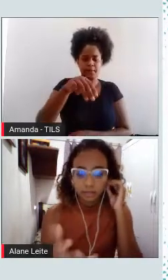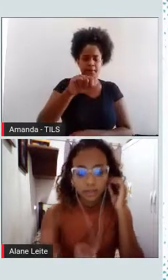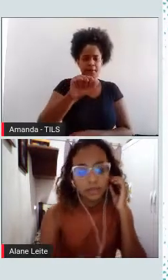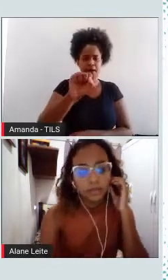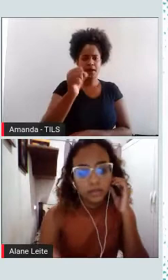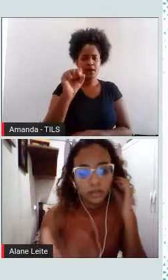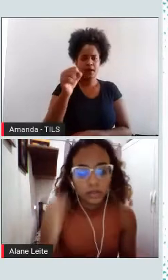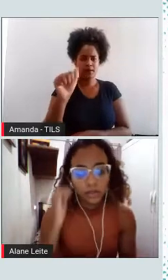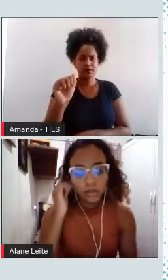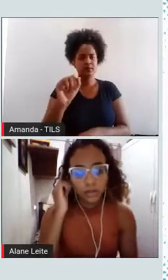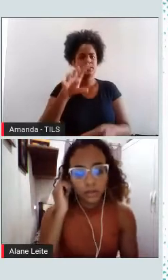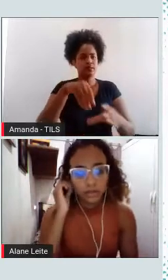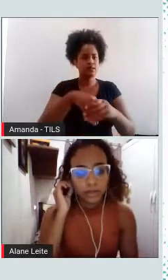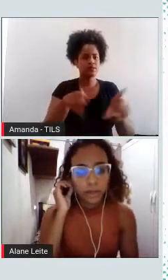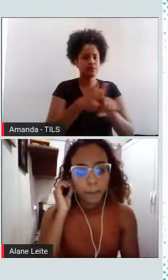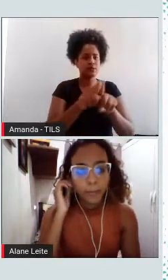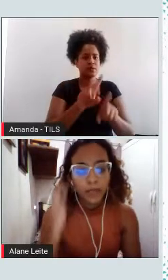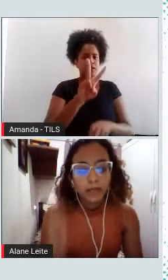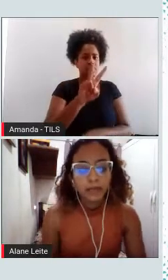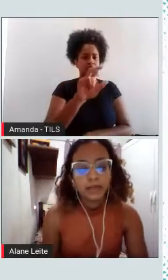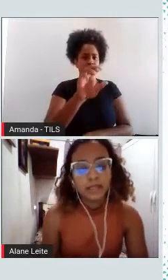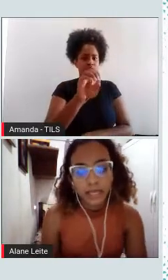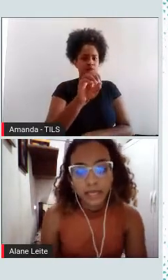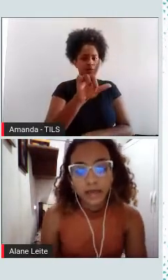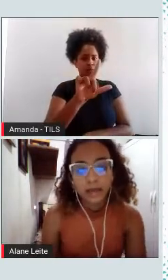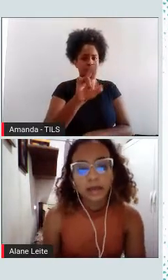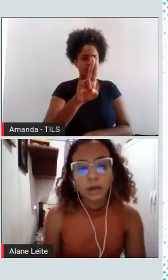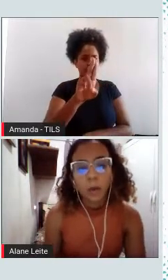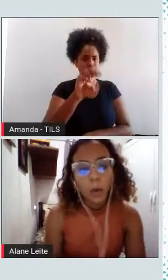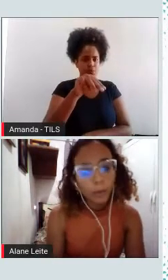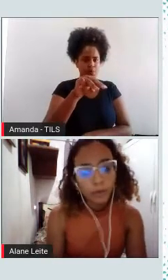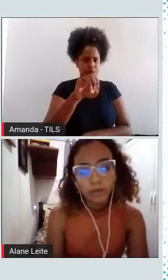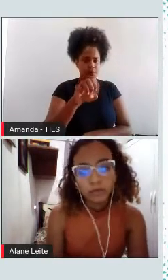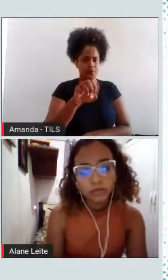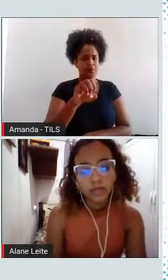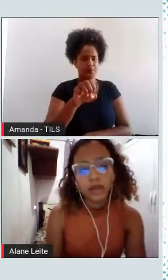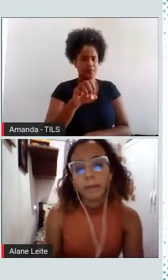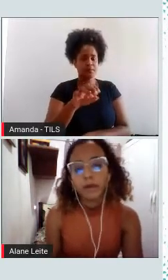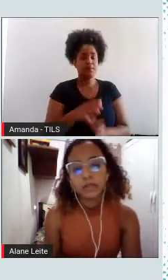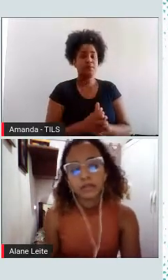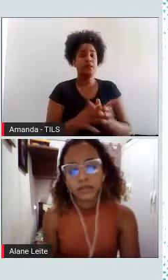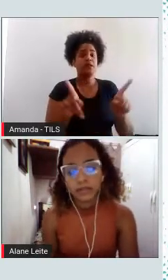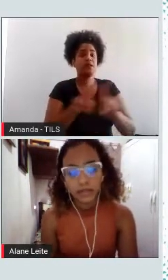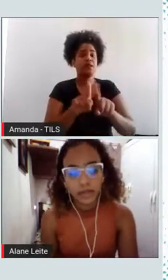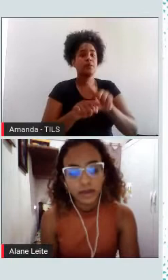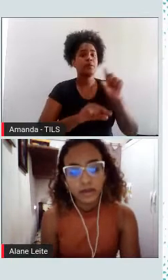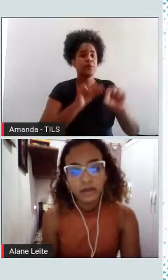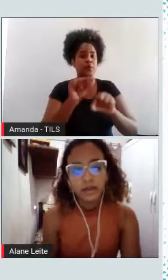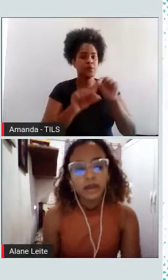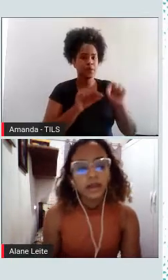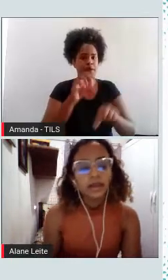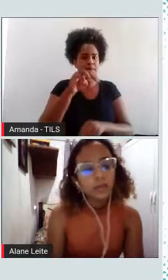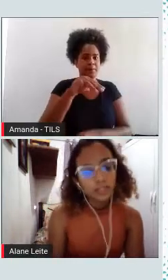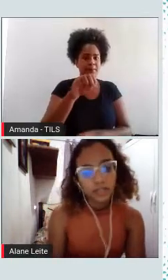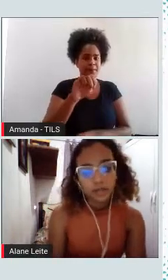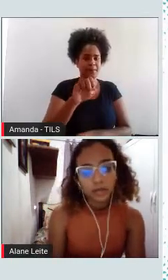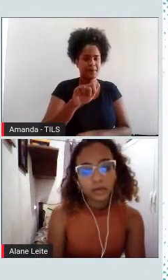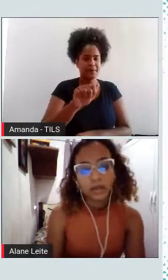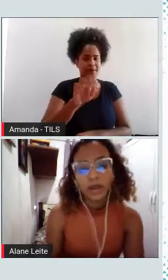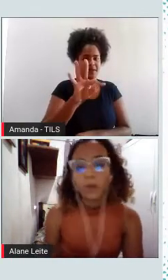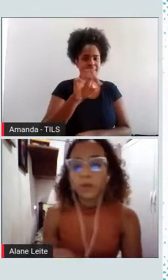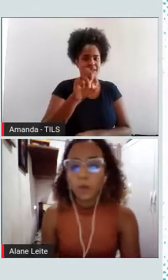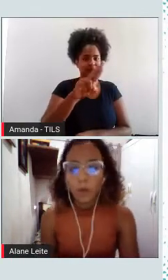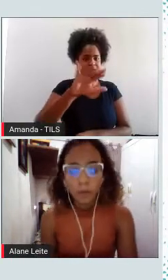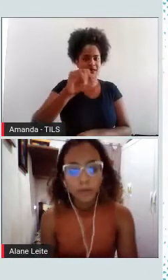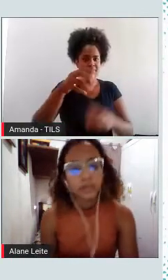ser subdividida em dois tópicos, né? Que vai ser corpo, que é uma porção da matéria, e objeto,